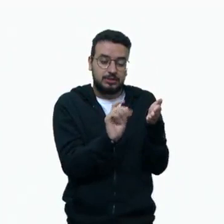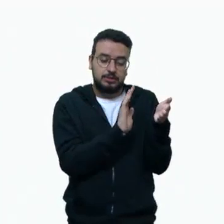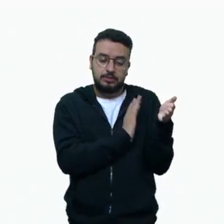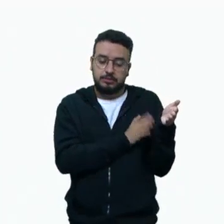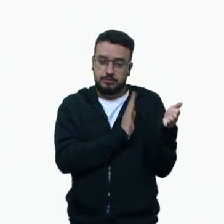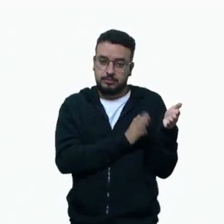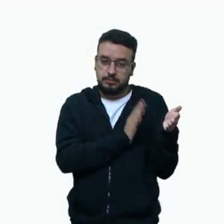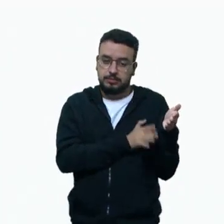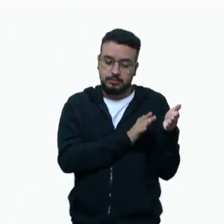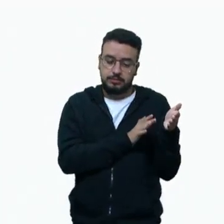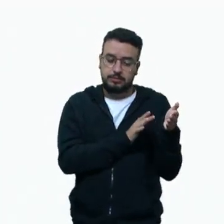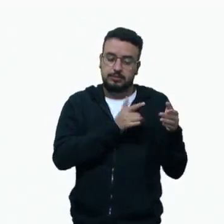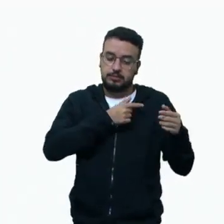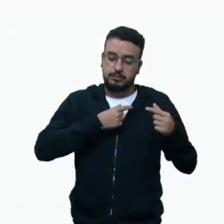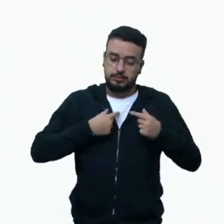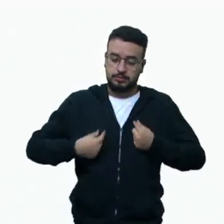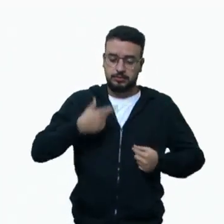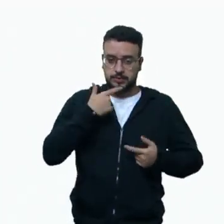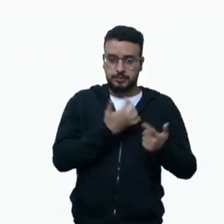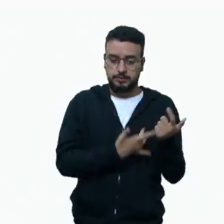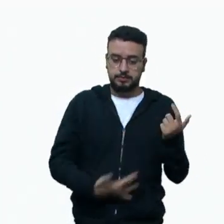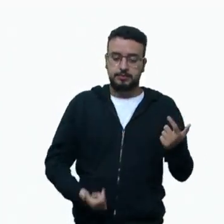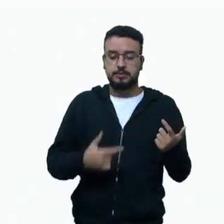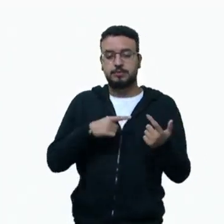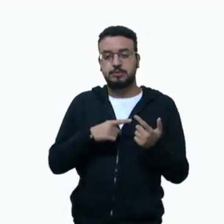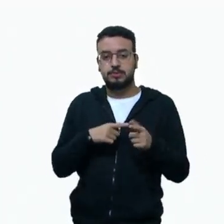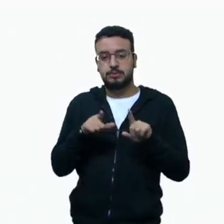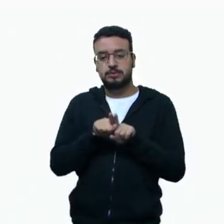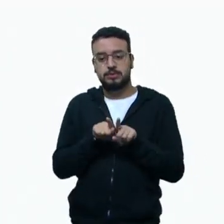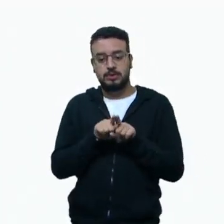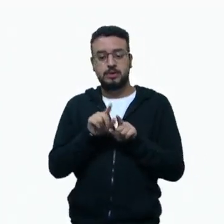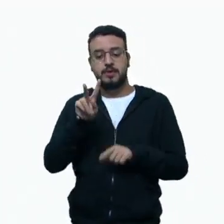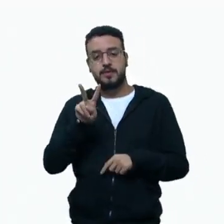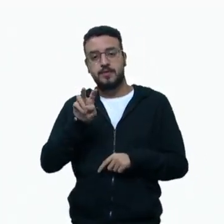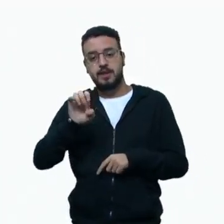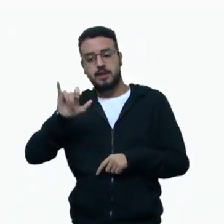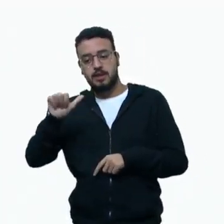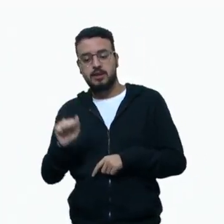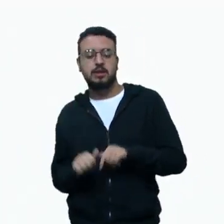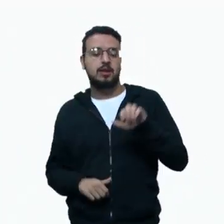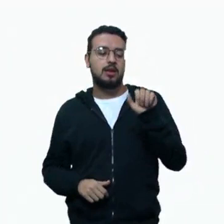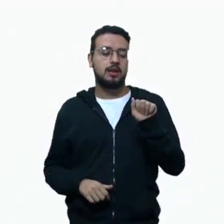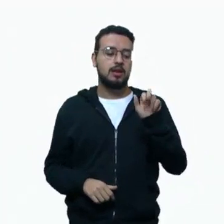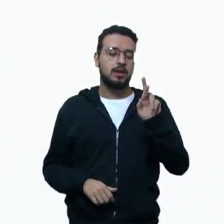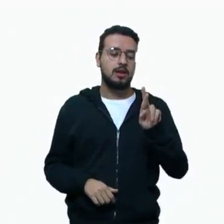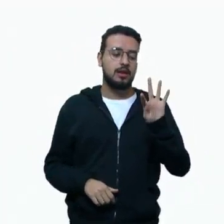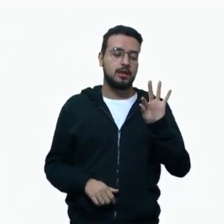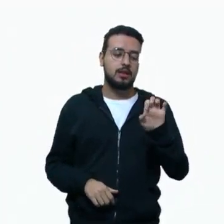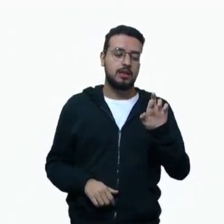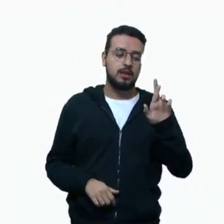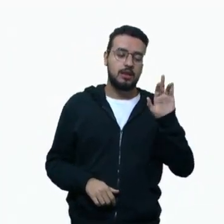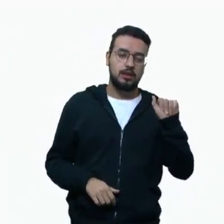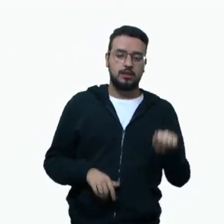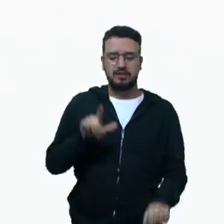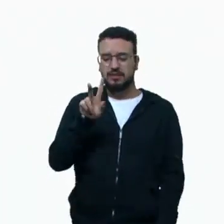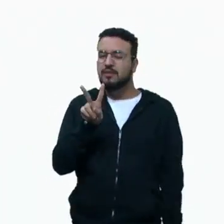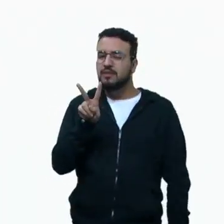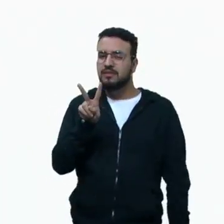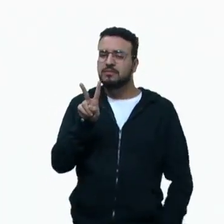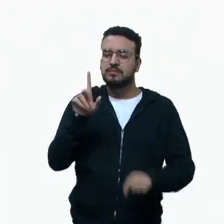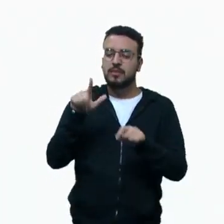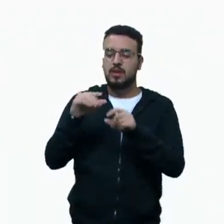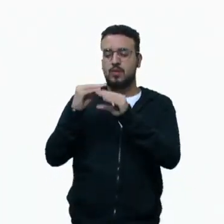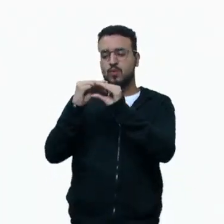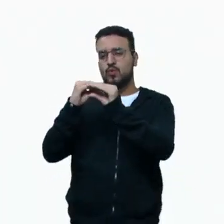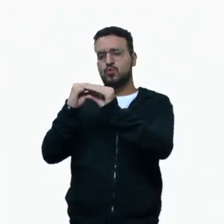sistema cardiovascular. Então nós temos também as veias e artérias do sistema circulatório, falei que veia é quem traz